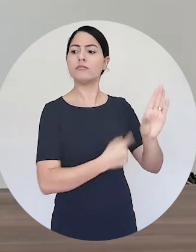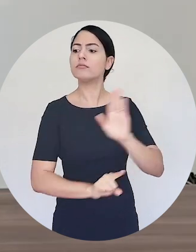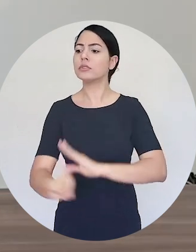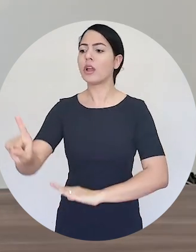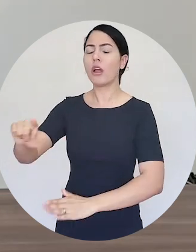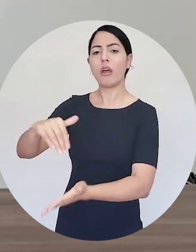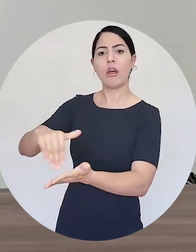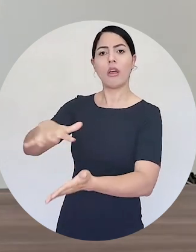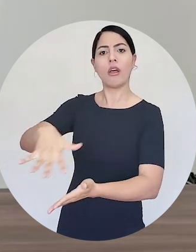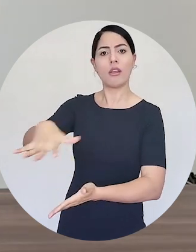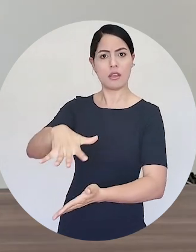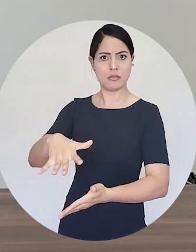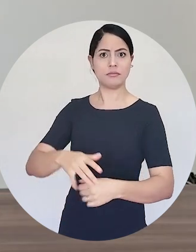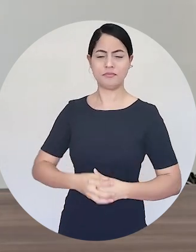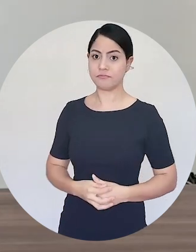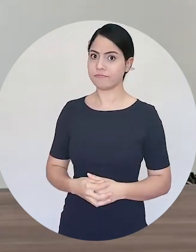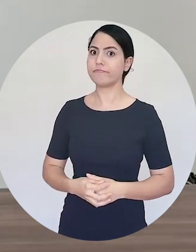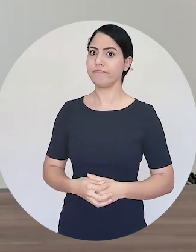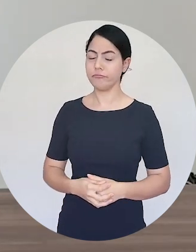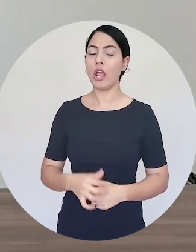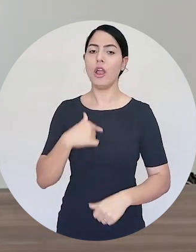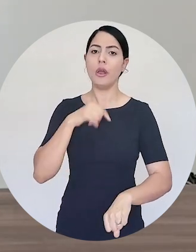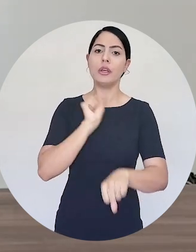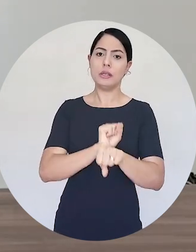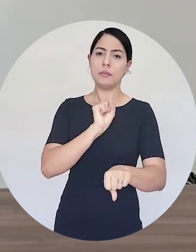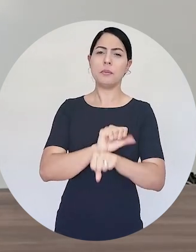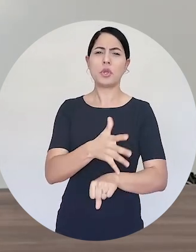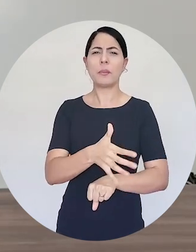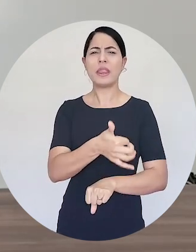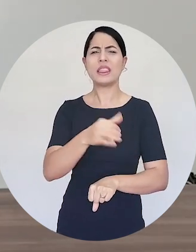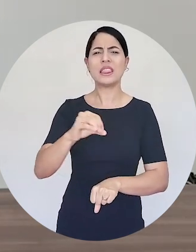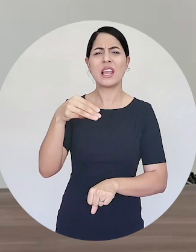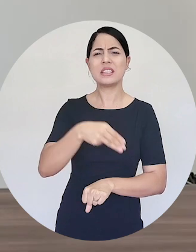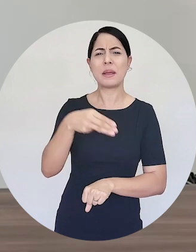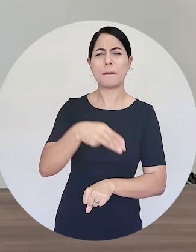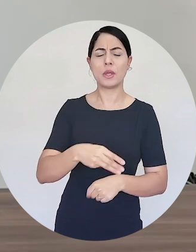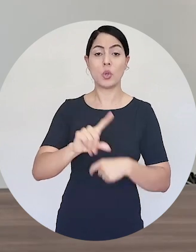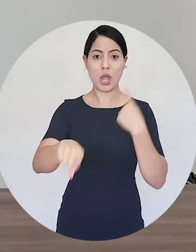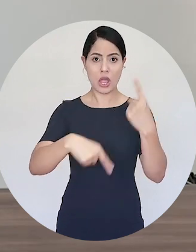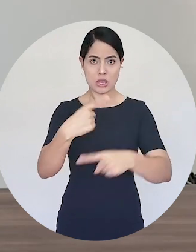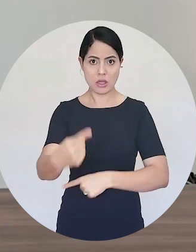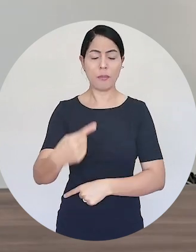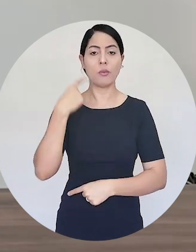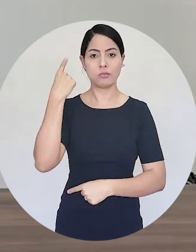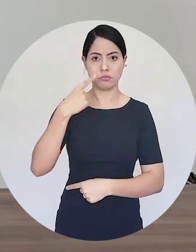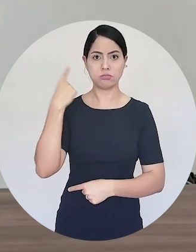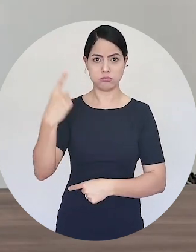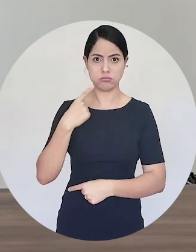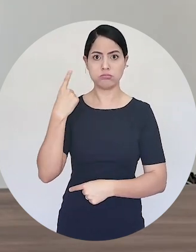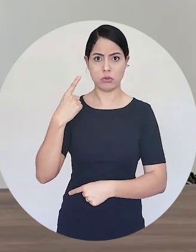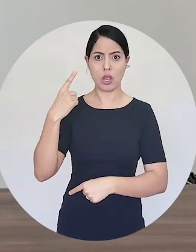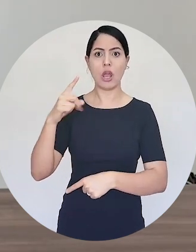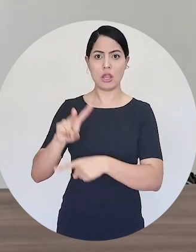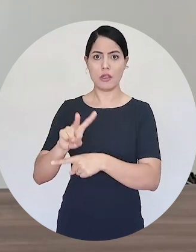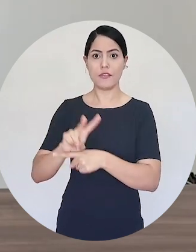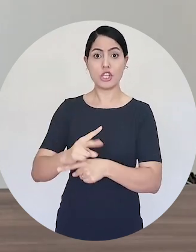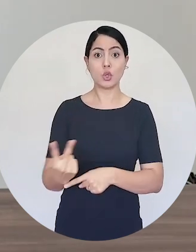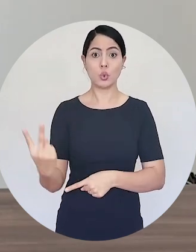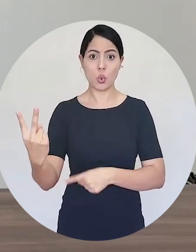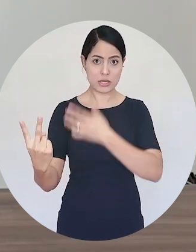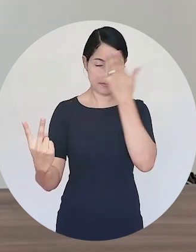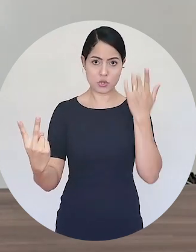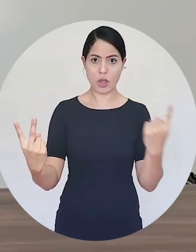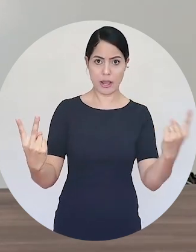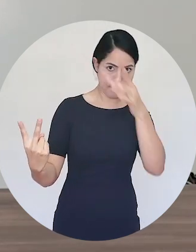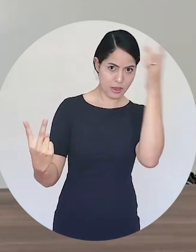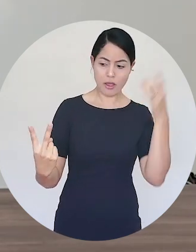para a sua sala. Esperei em torno de 10 minutos na porta. Foi quando veio o advogado de defesa com os dois acusados